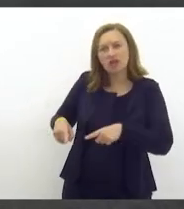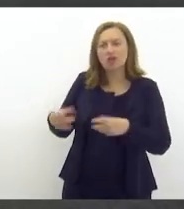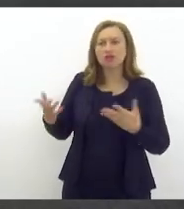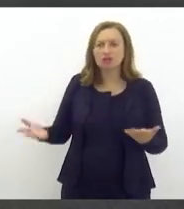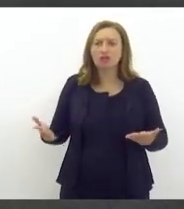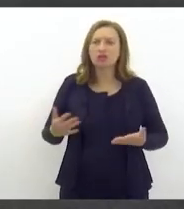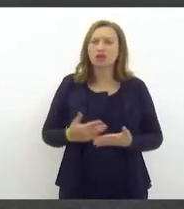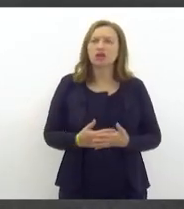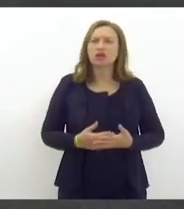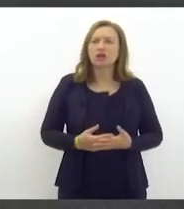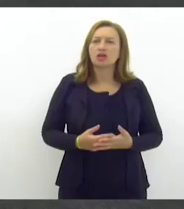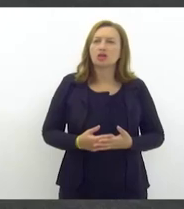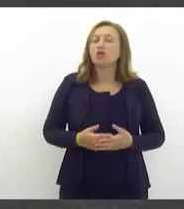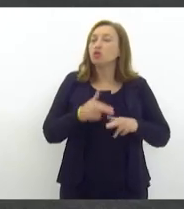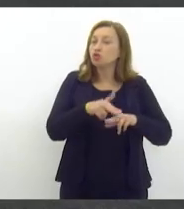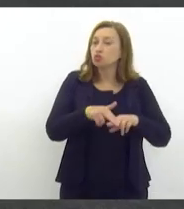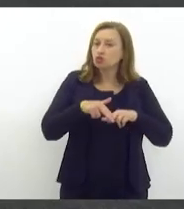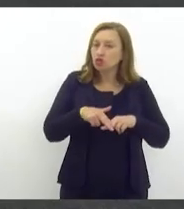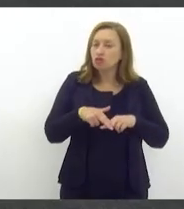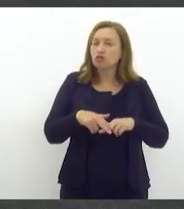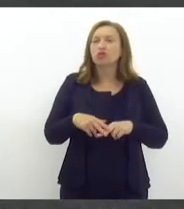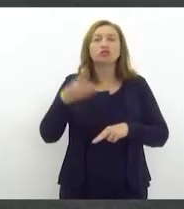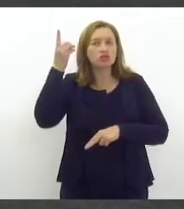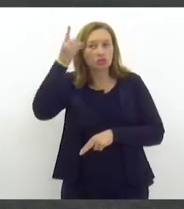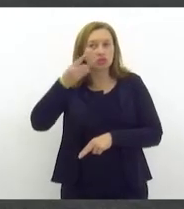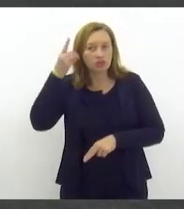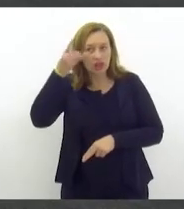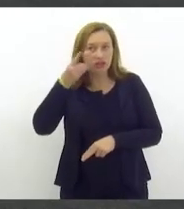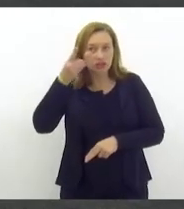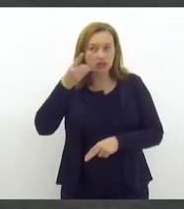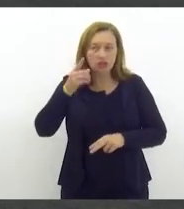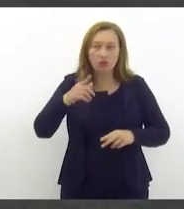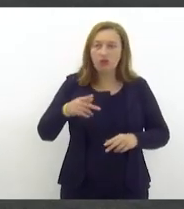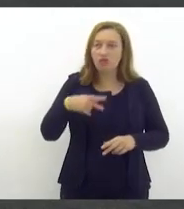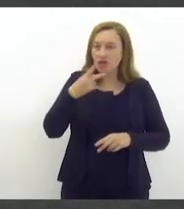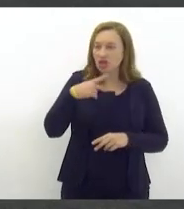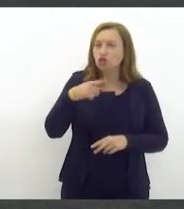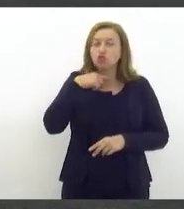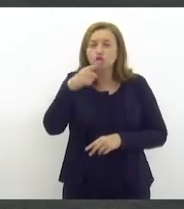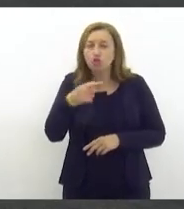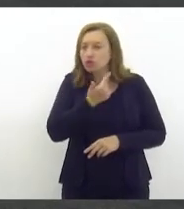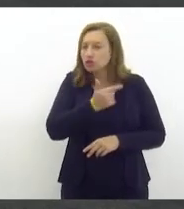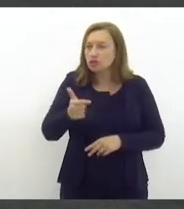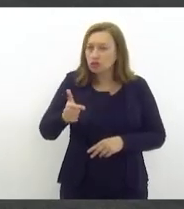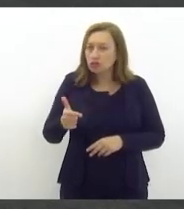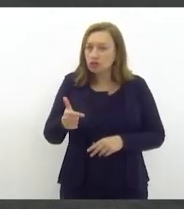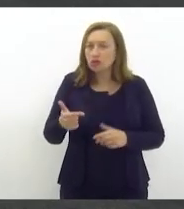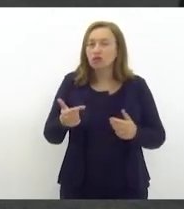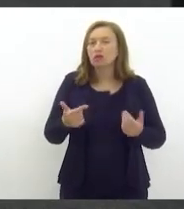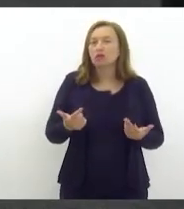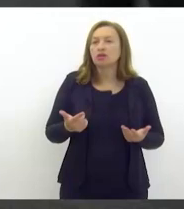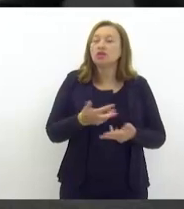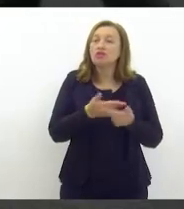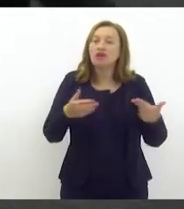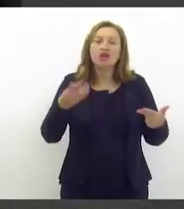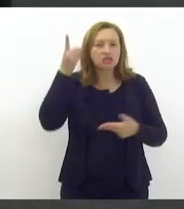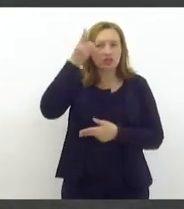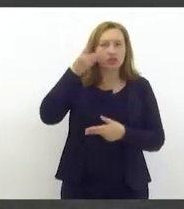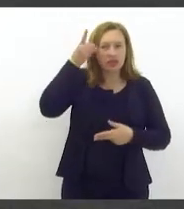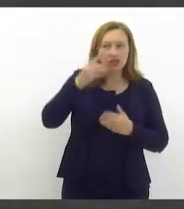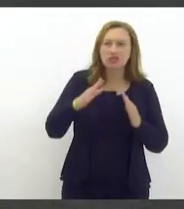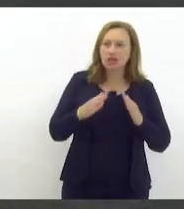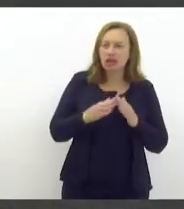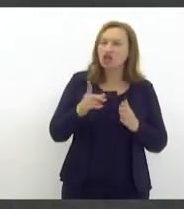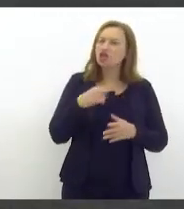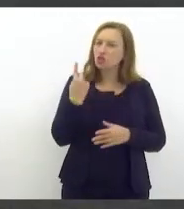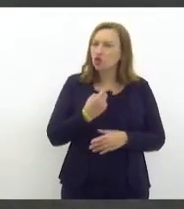seguinte, a causa que os deputados estão levantando é uma causa que eu não tenho dúvida, que tem coro aqui em vários deputados dessa casa, tanto que